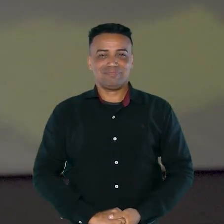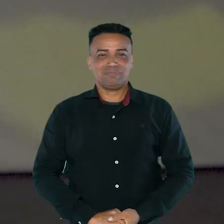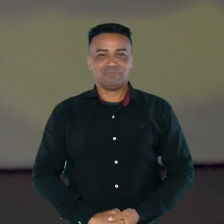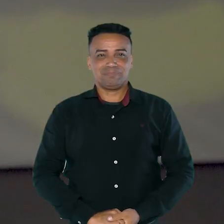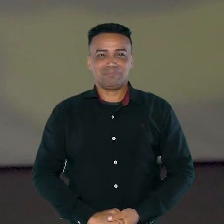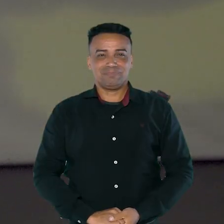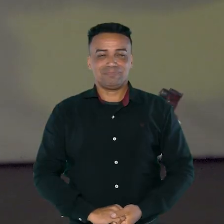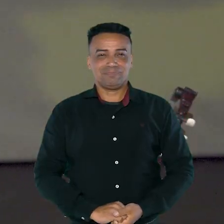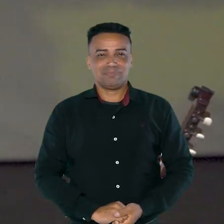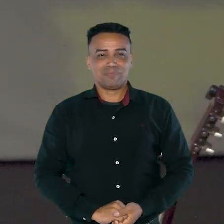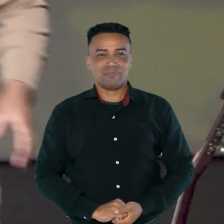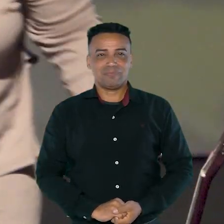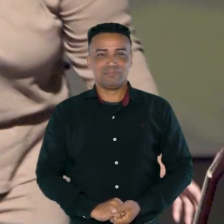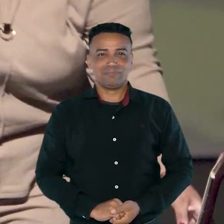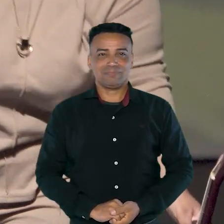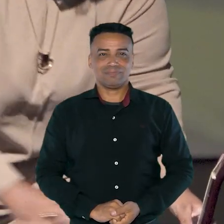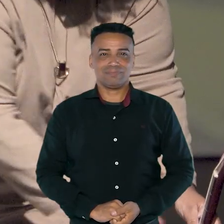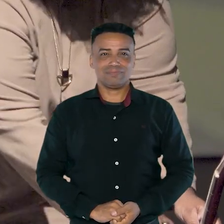frente.